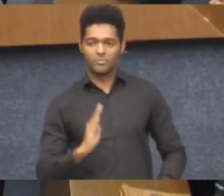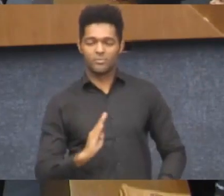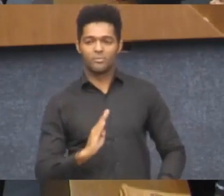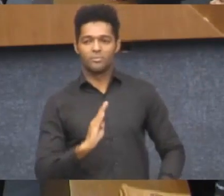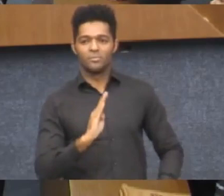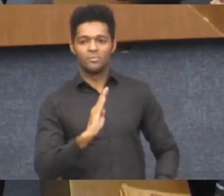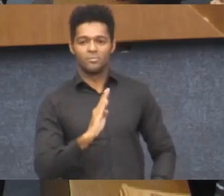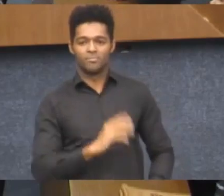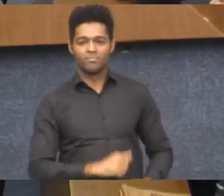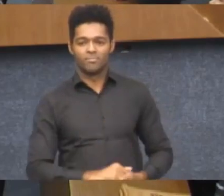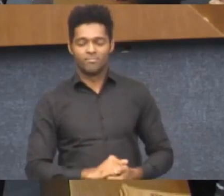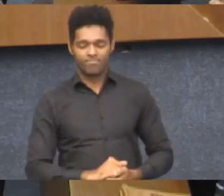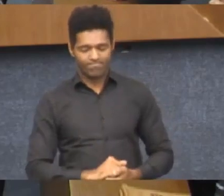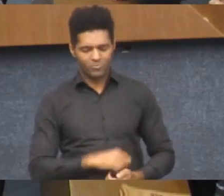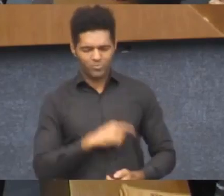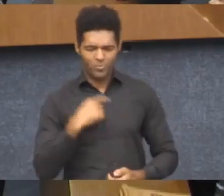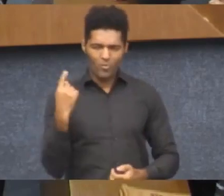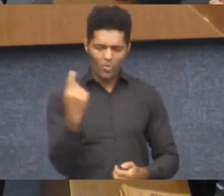Brasil.